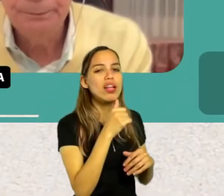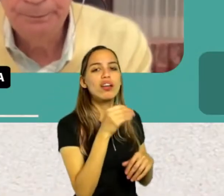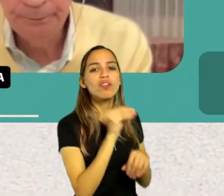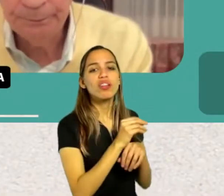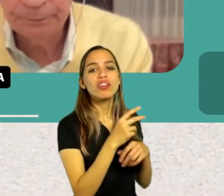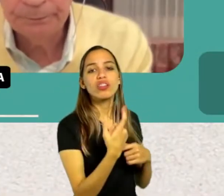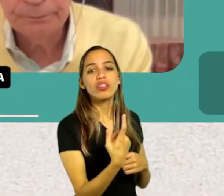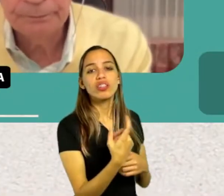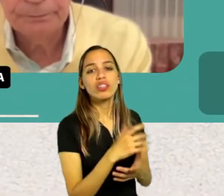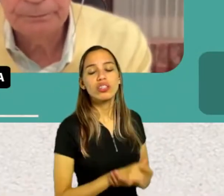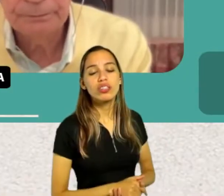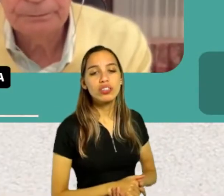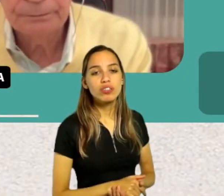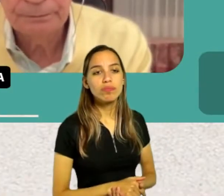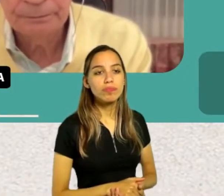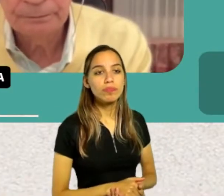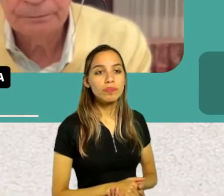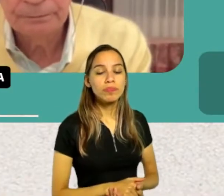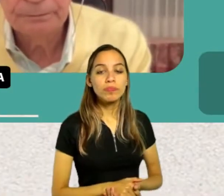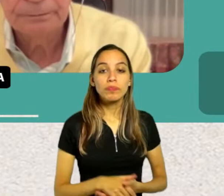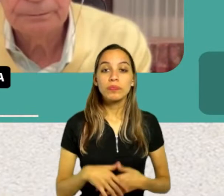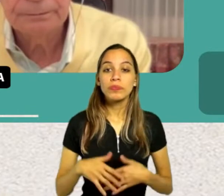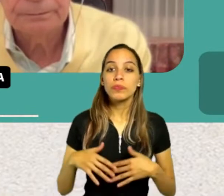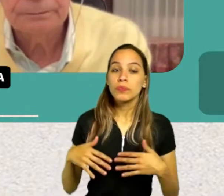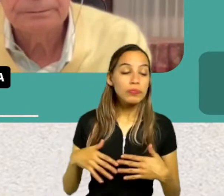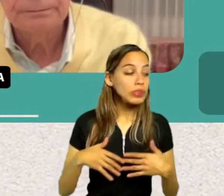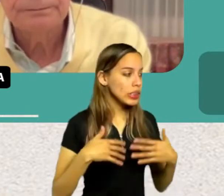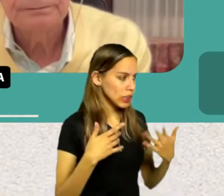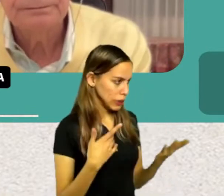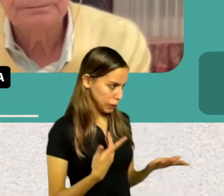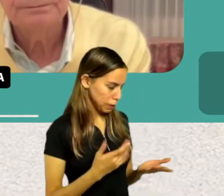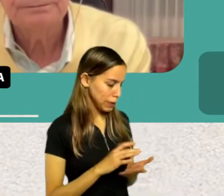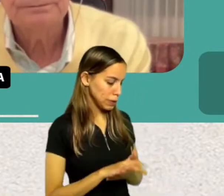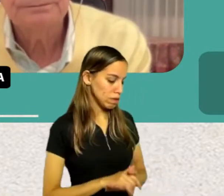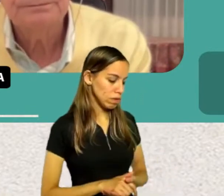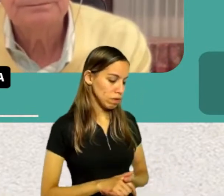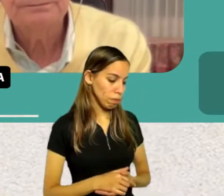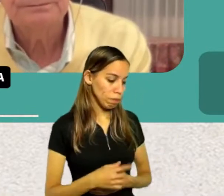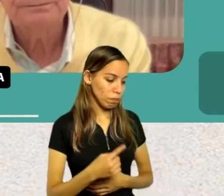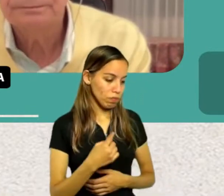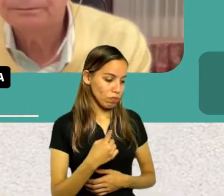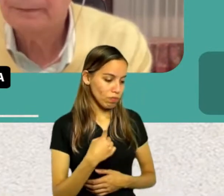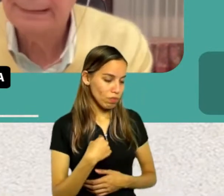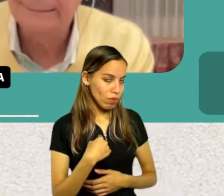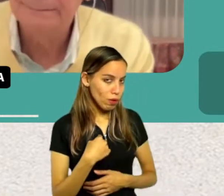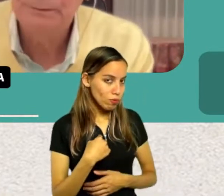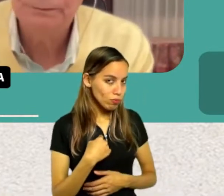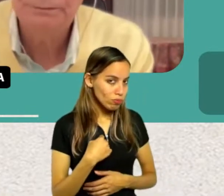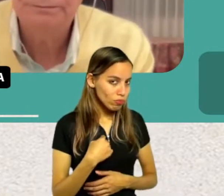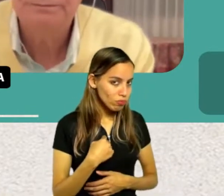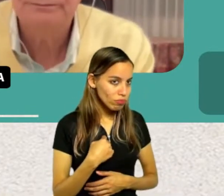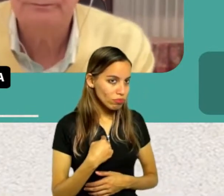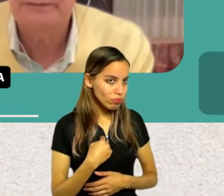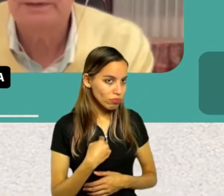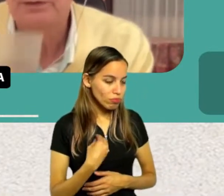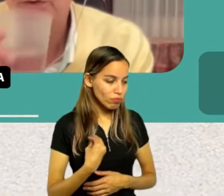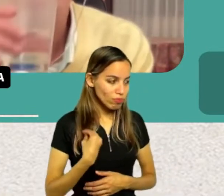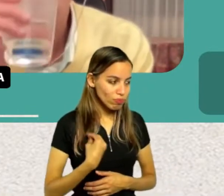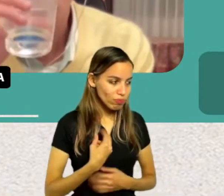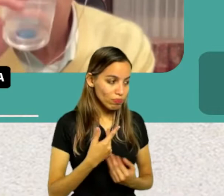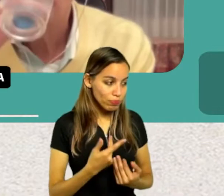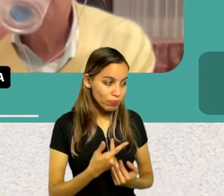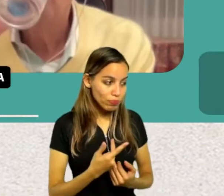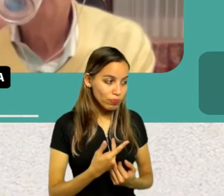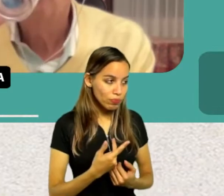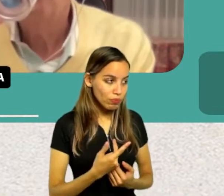Drauzio, eu sou testemunha de uma coisa que agora vou contar aqui, quase como uma confidência, mas é uma confidência do bem. Um